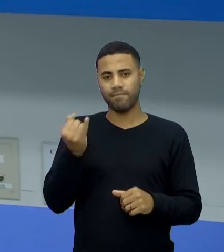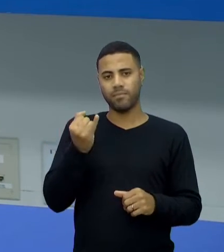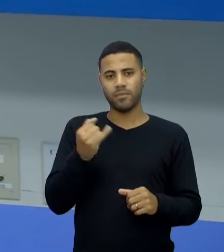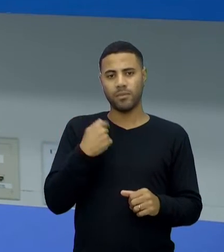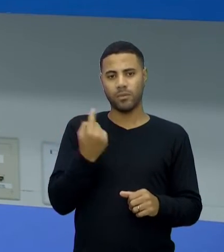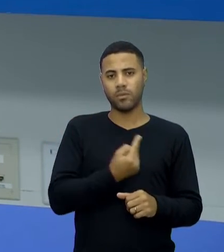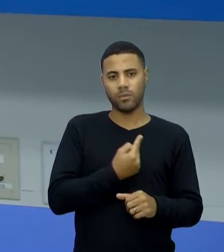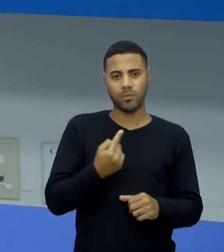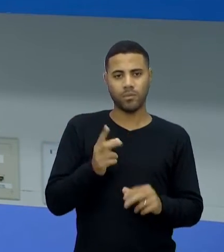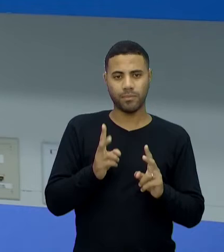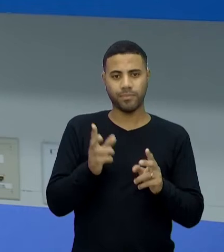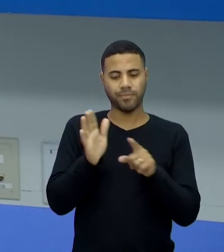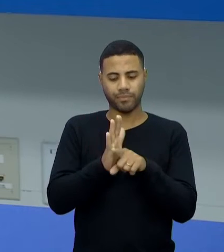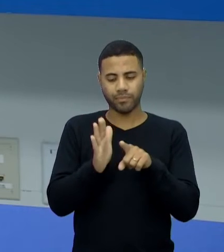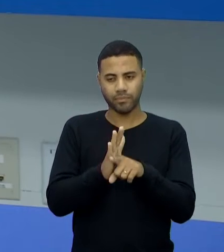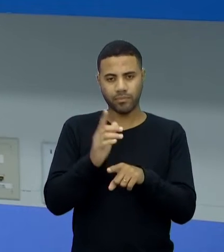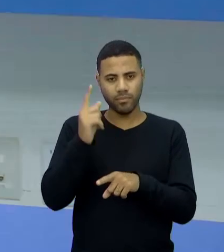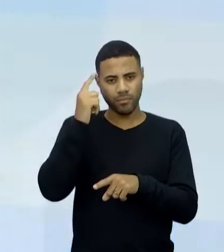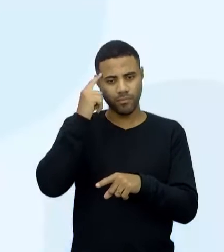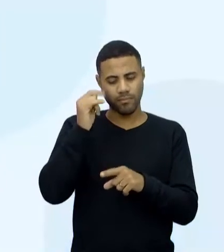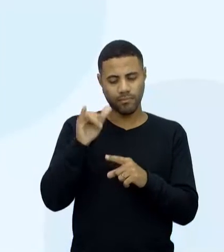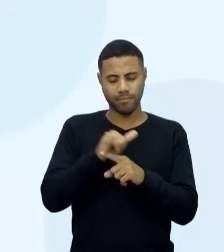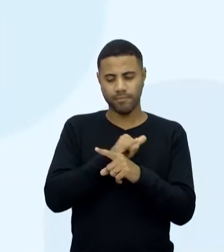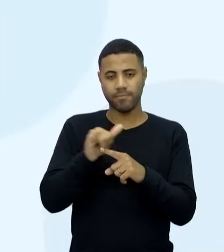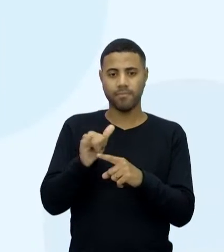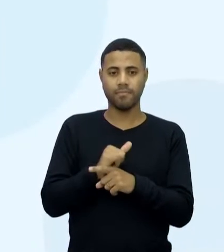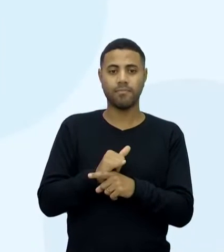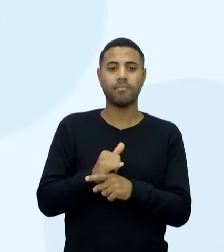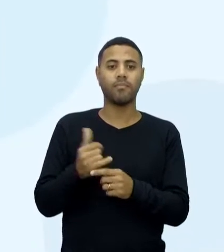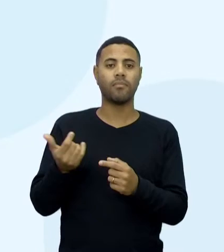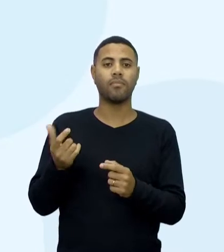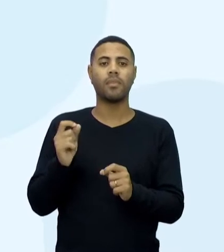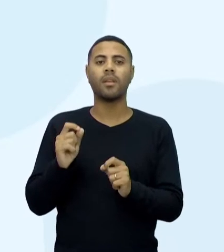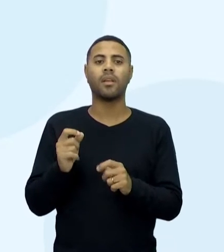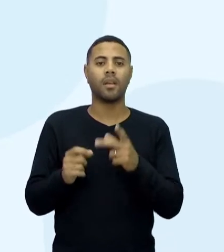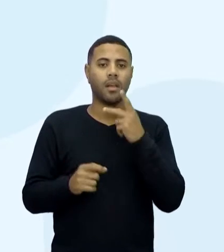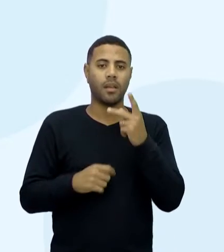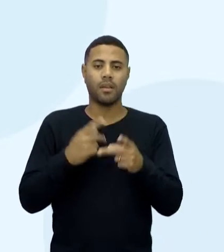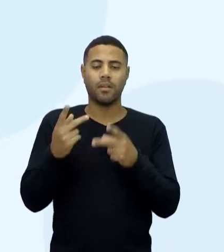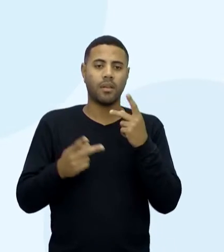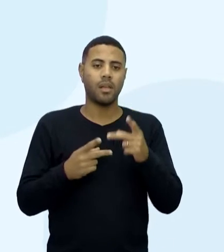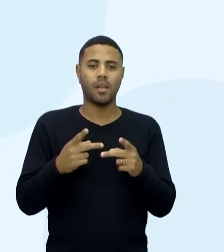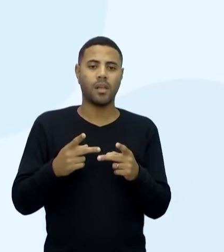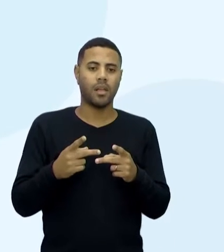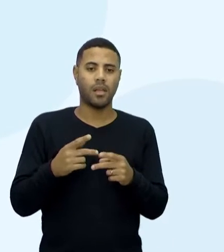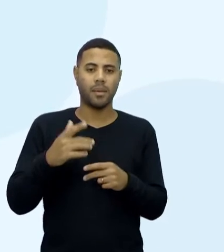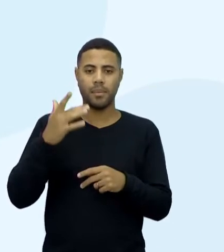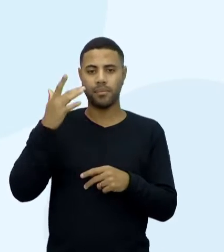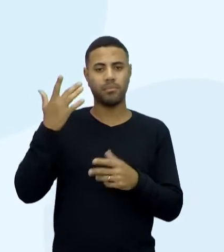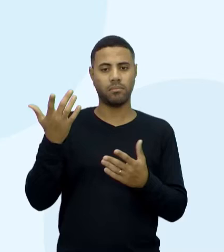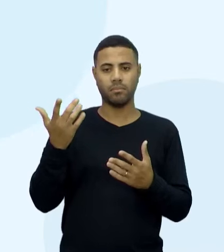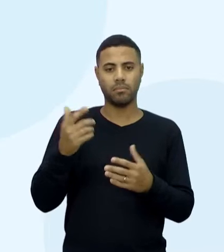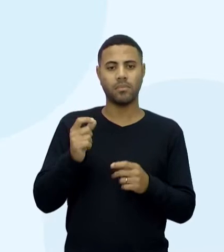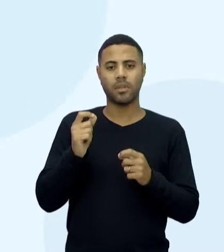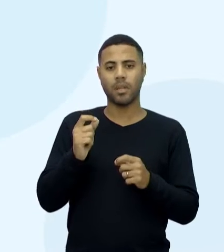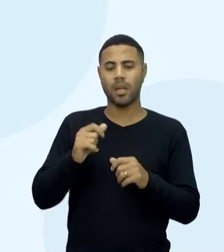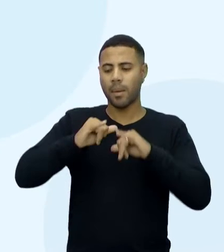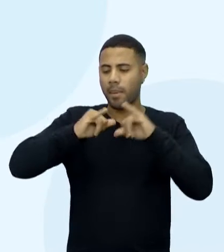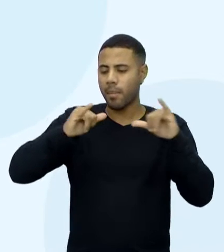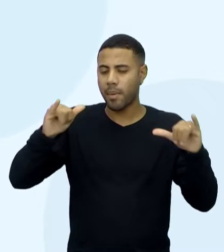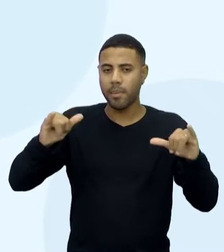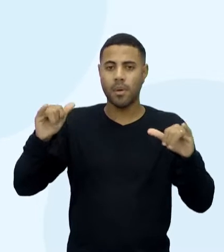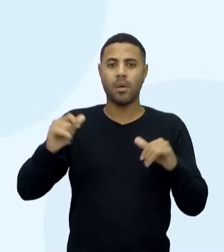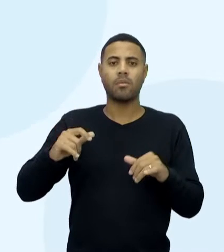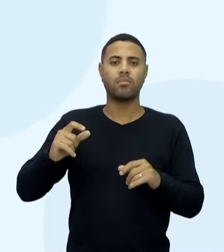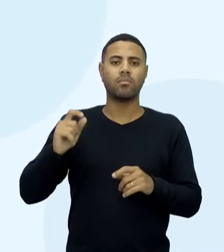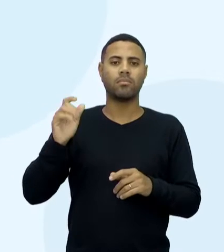gente se faça as seguintes perguntas vejam quem fala de quem tá vindo esse discurso quem anuncia